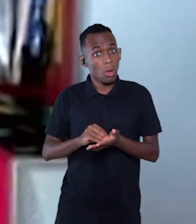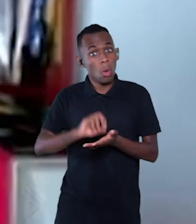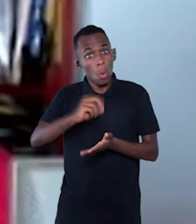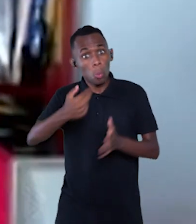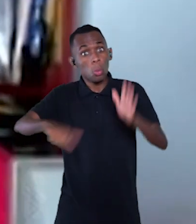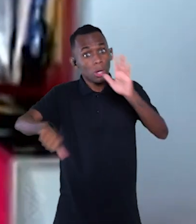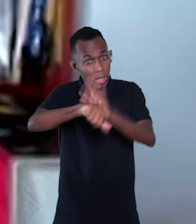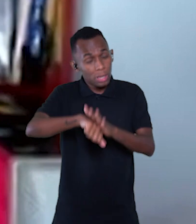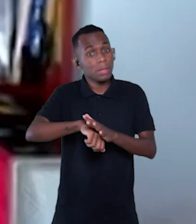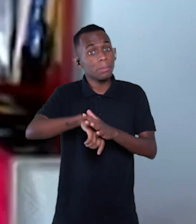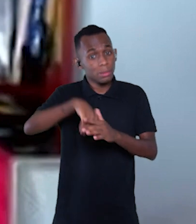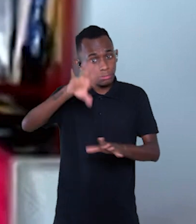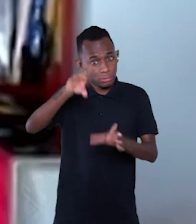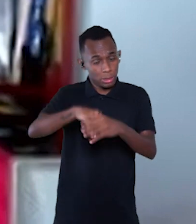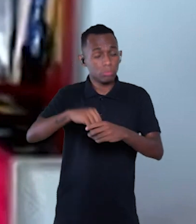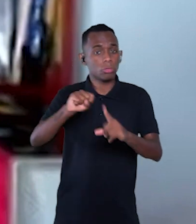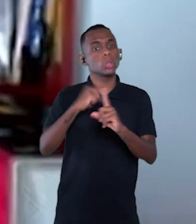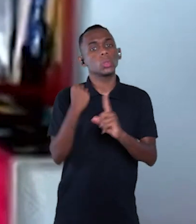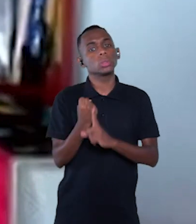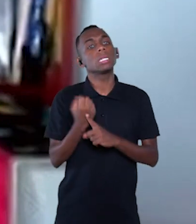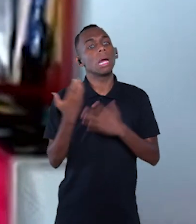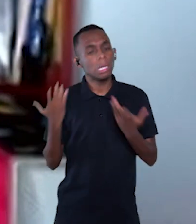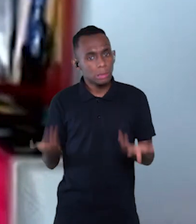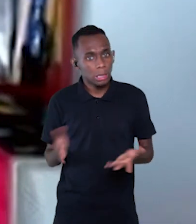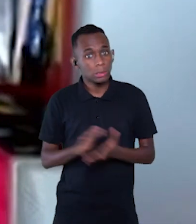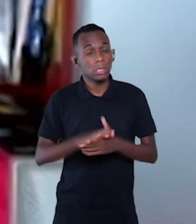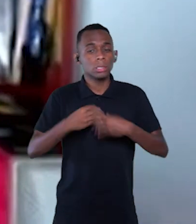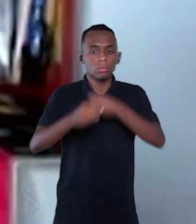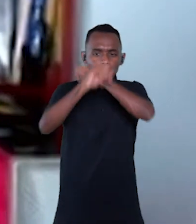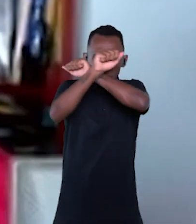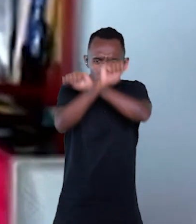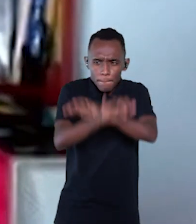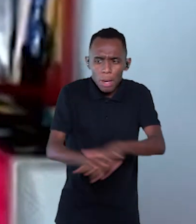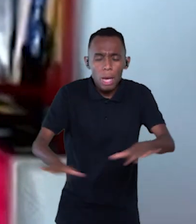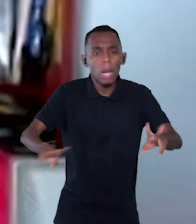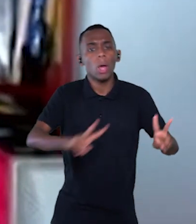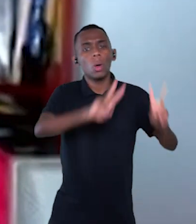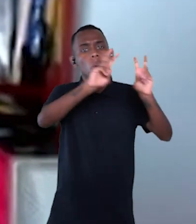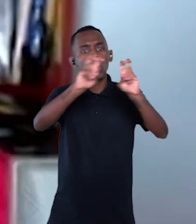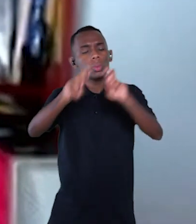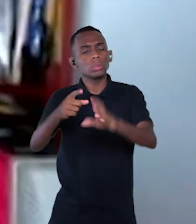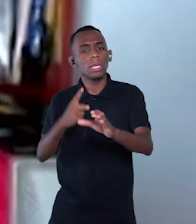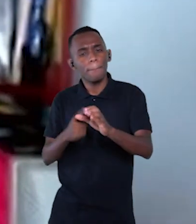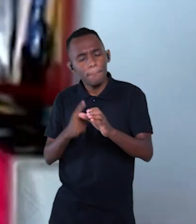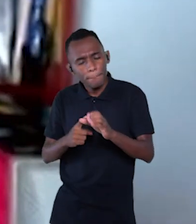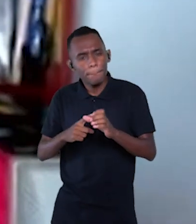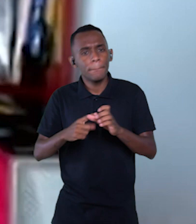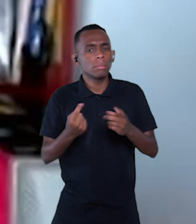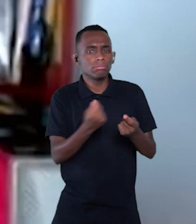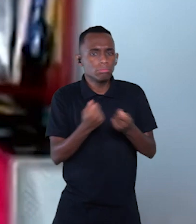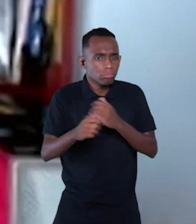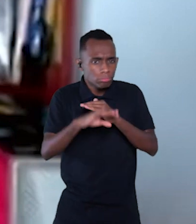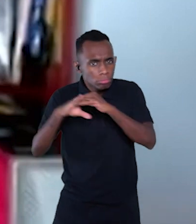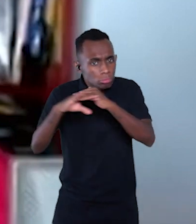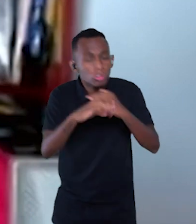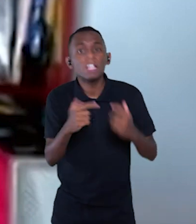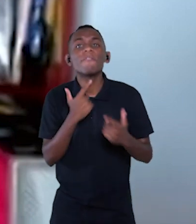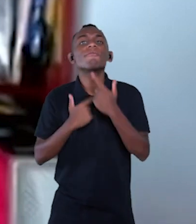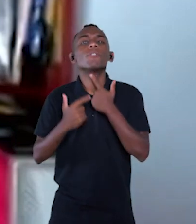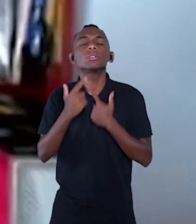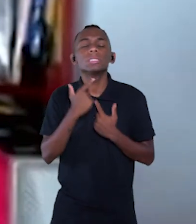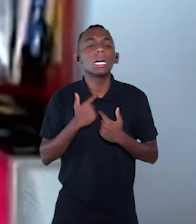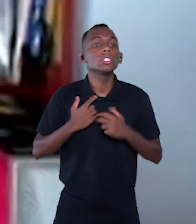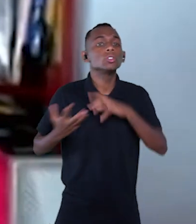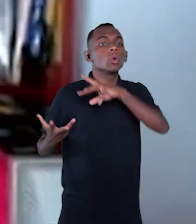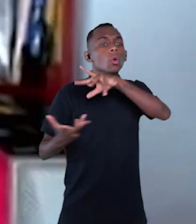até criminalizado, né, na nossa sociedade. Então, espalhar as ideias comunistas, espalhar o nosso desejo de um